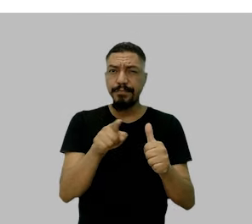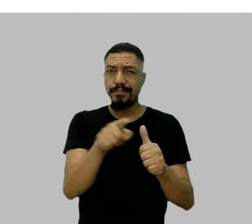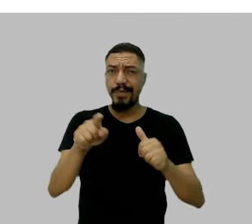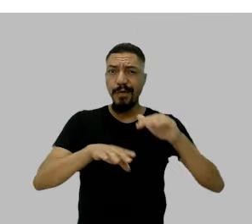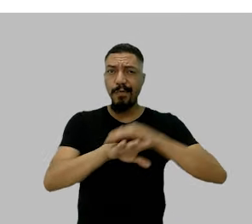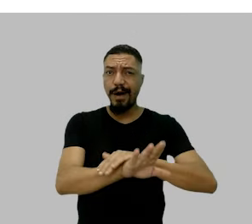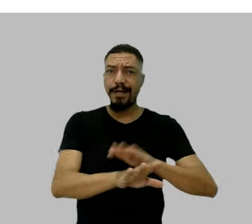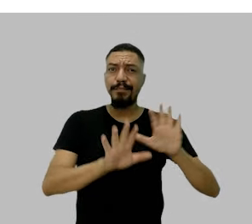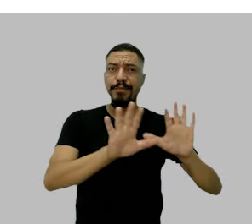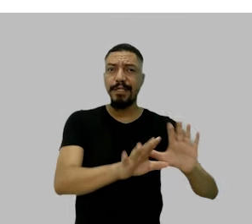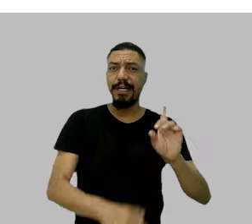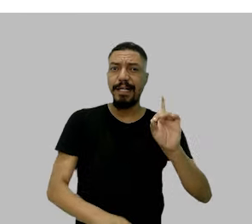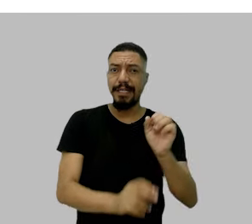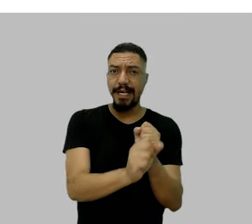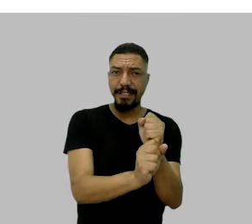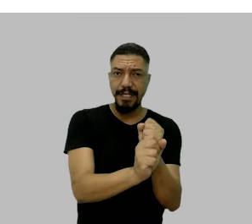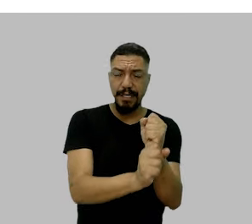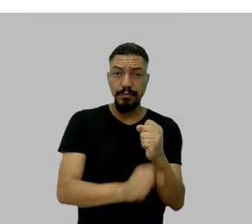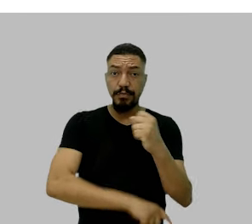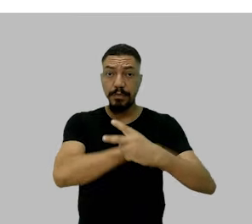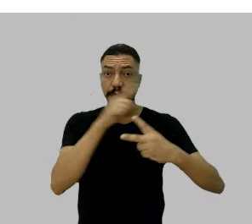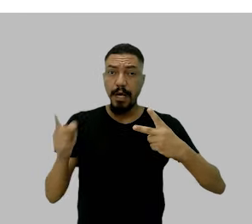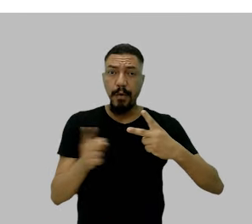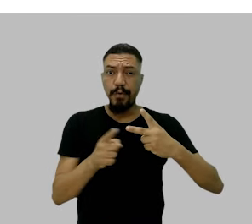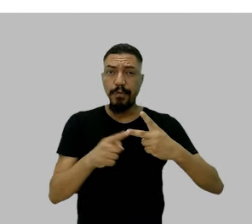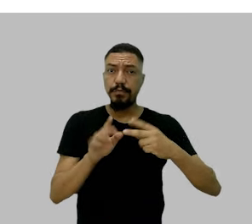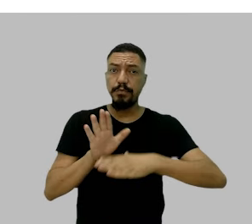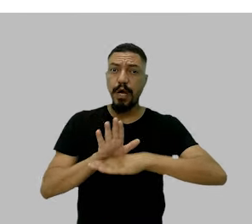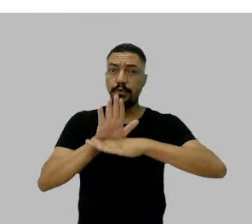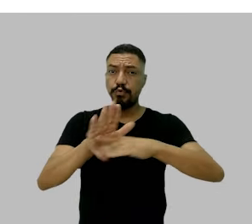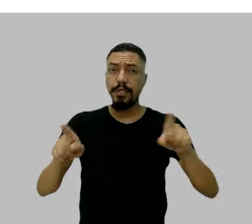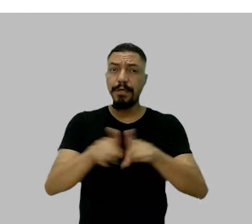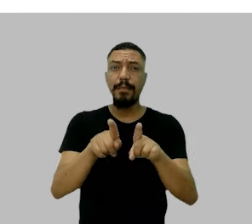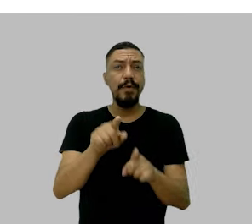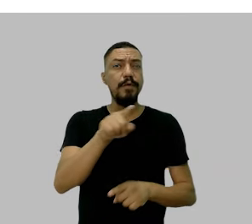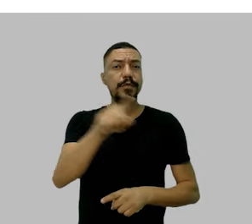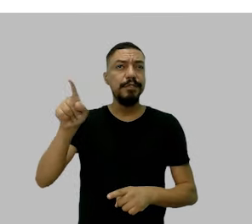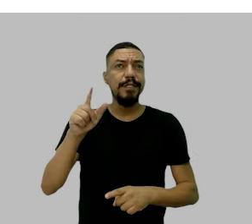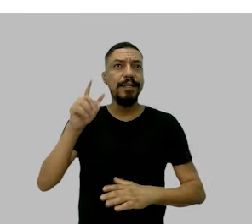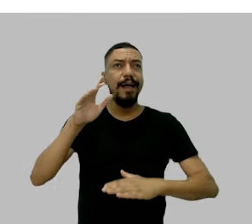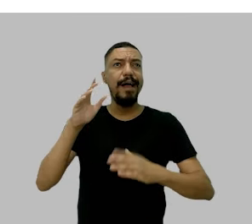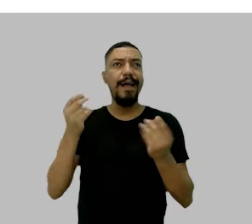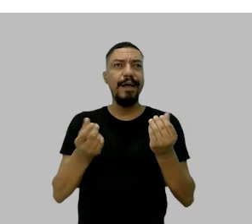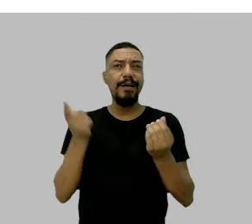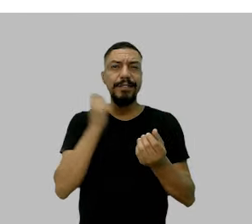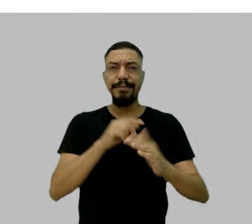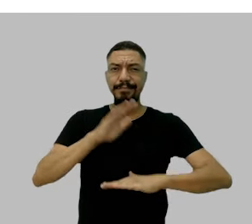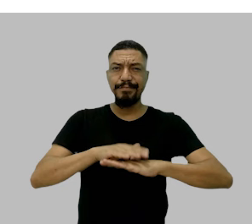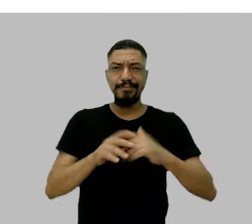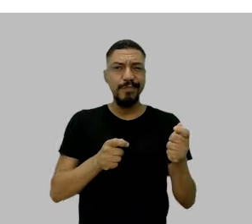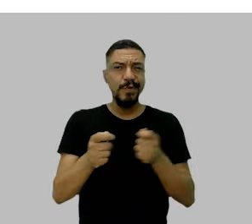anos. Segundo, porque isso ajuda muito a vocês terem o controle do desembolso